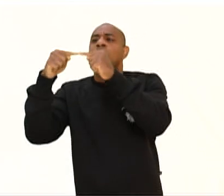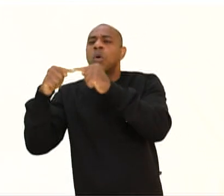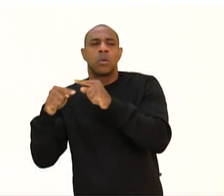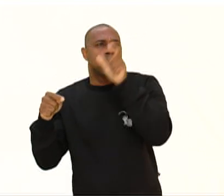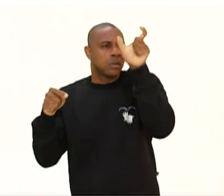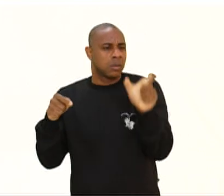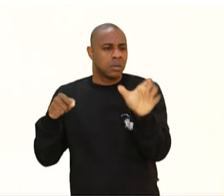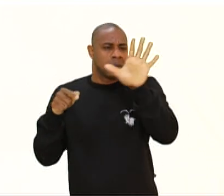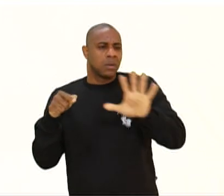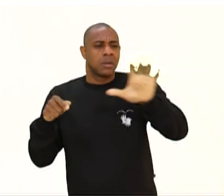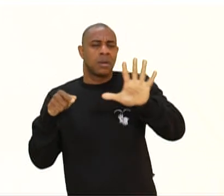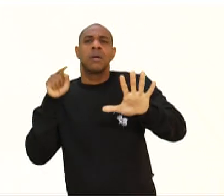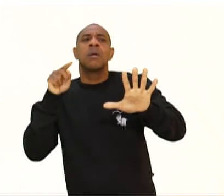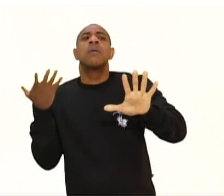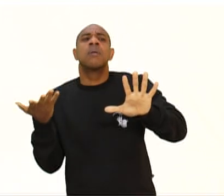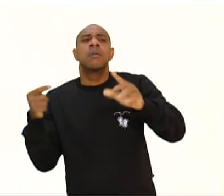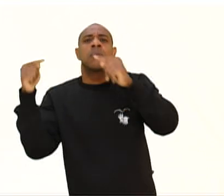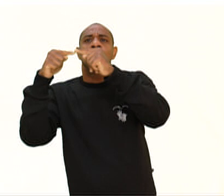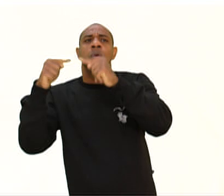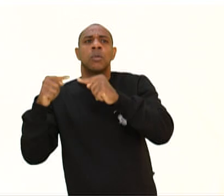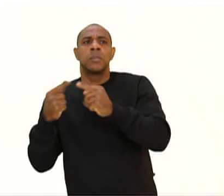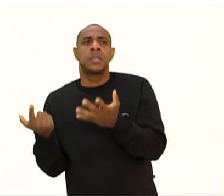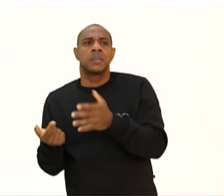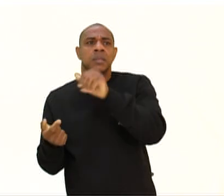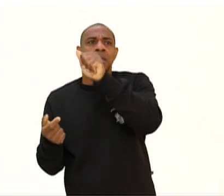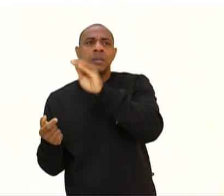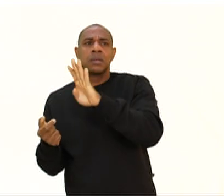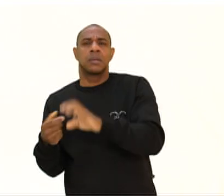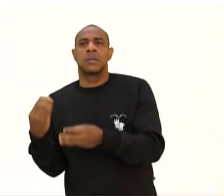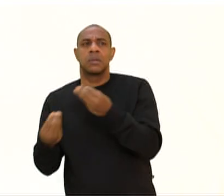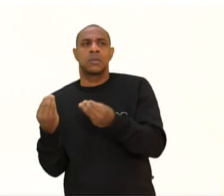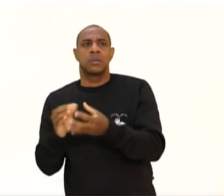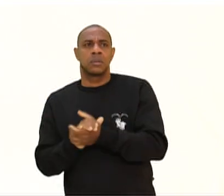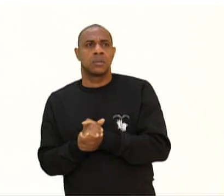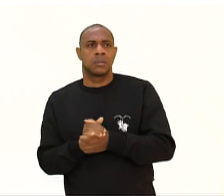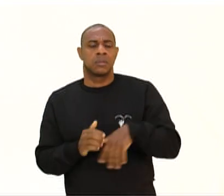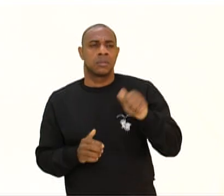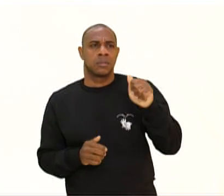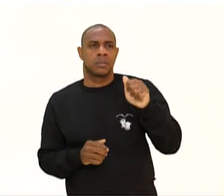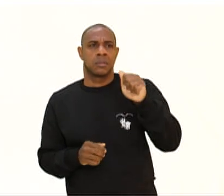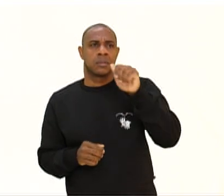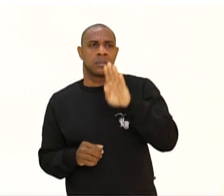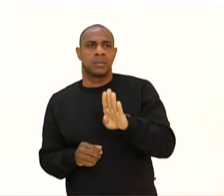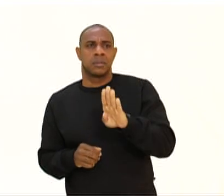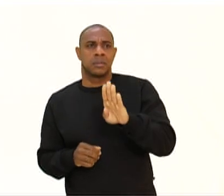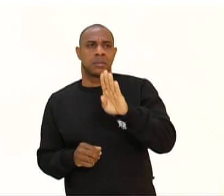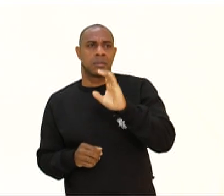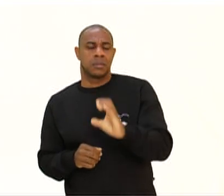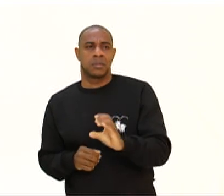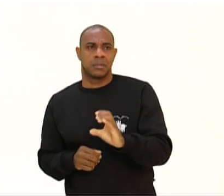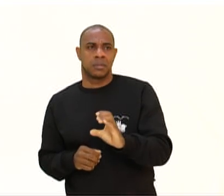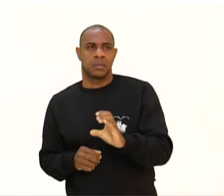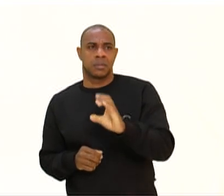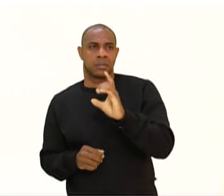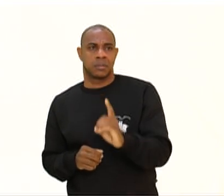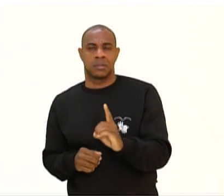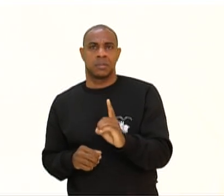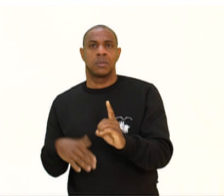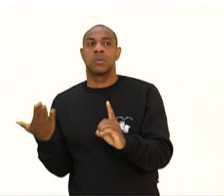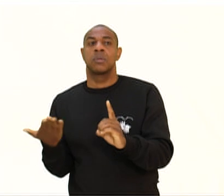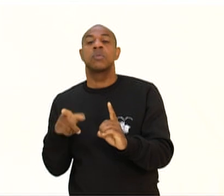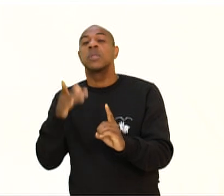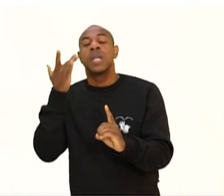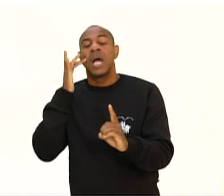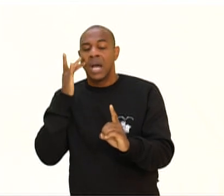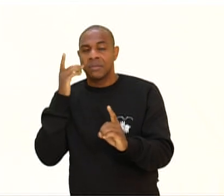é o que se encaixaria bem, né? Think not many, act too many, just act, do anything. O que vocês